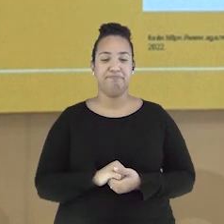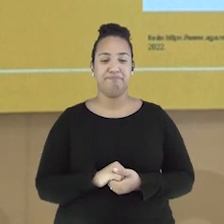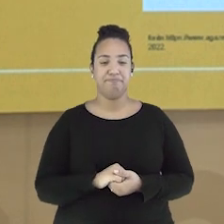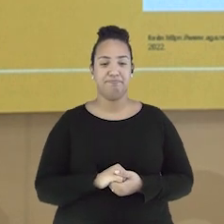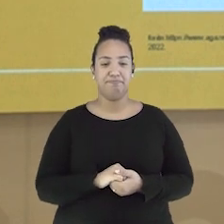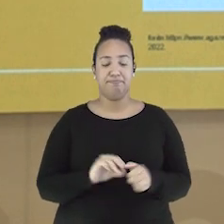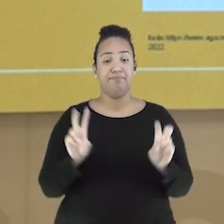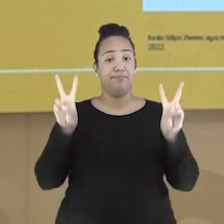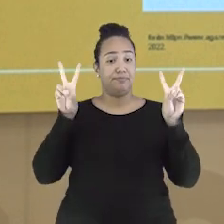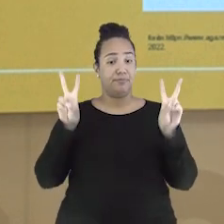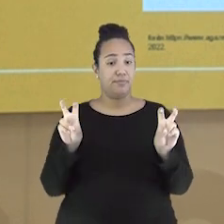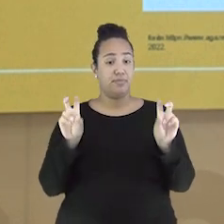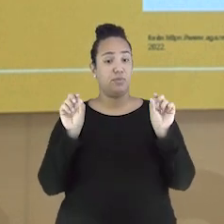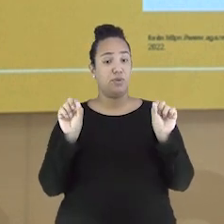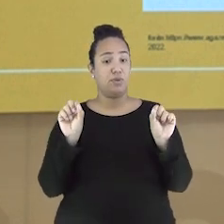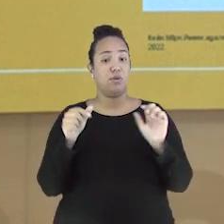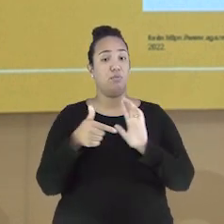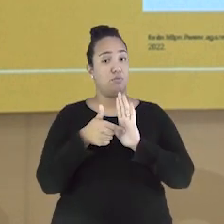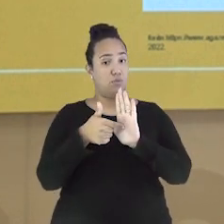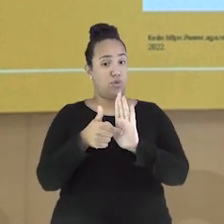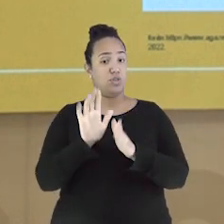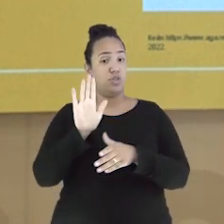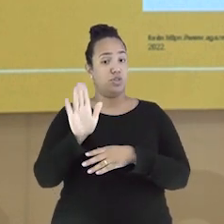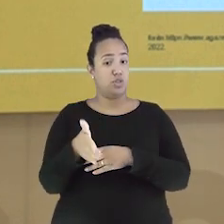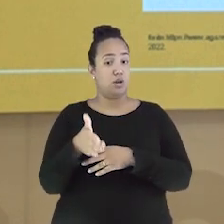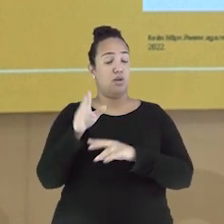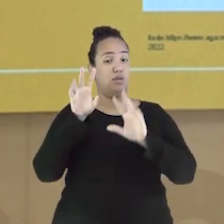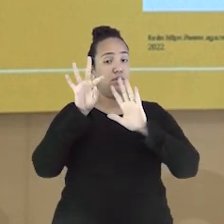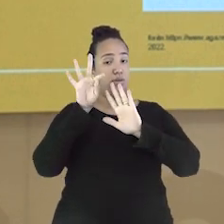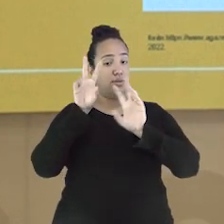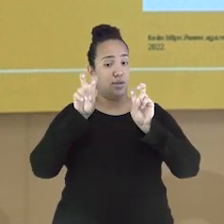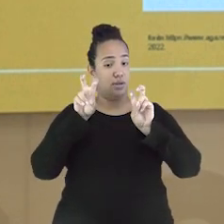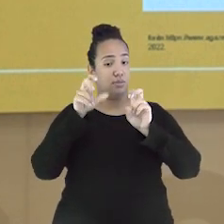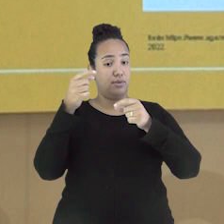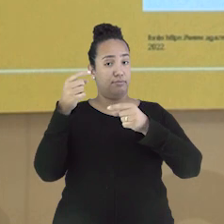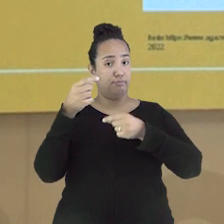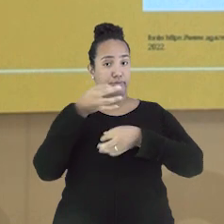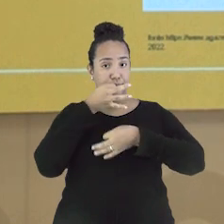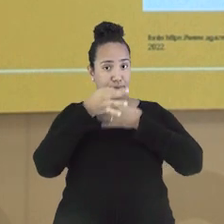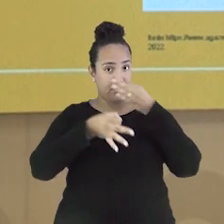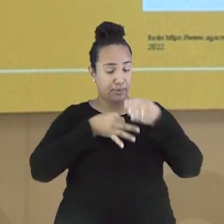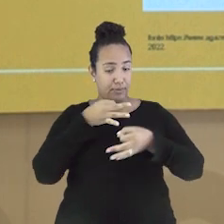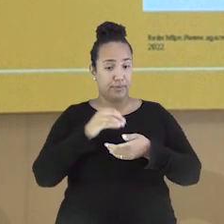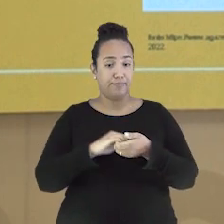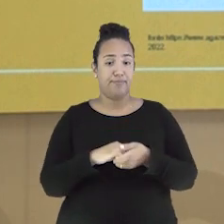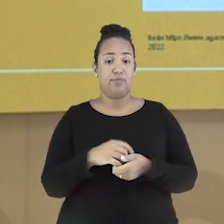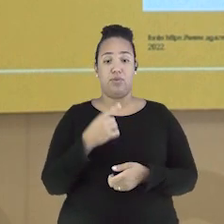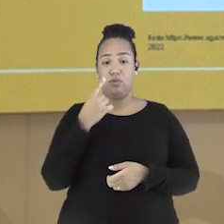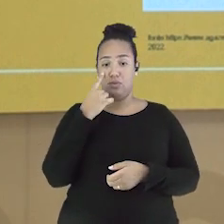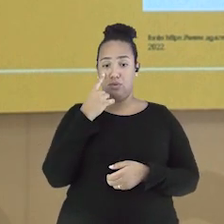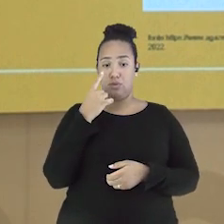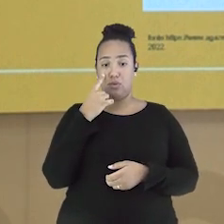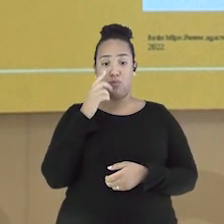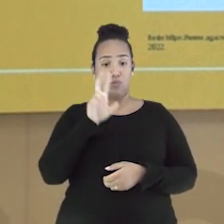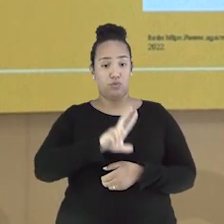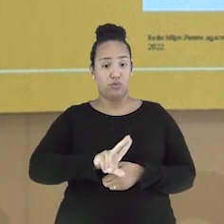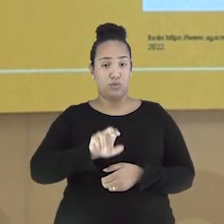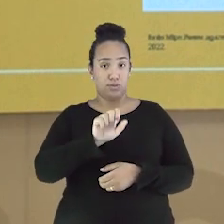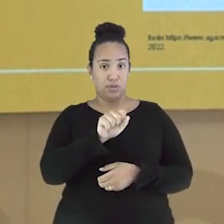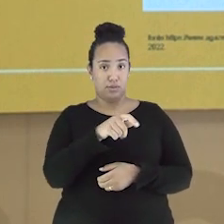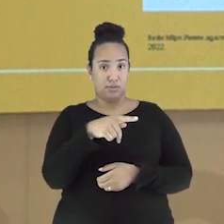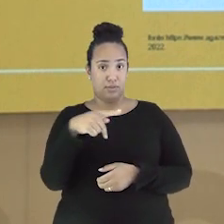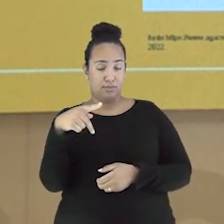Gazeta. O título do editorial já delimita o tema que será desenvolvido. crimes com o uso de aplicativos de